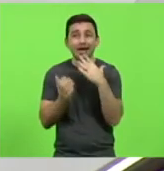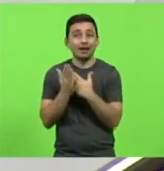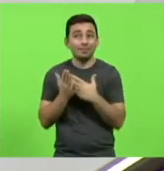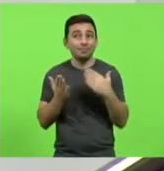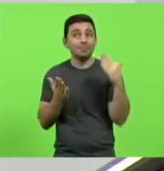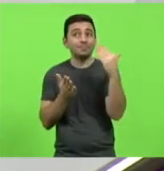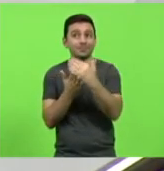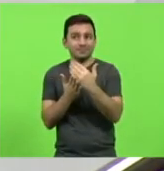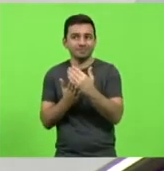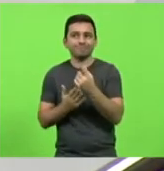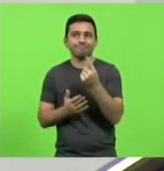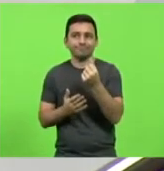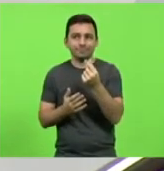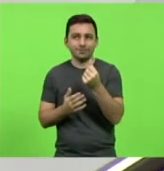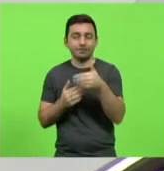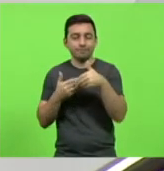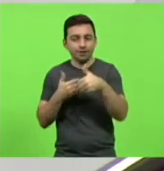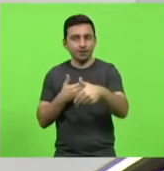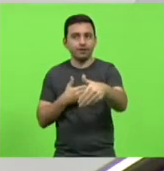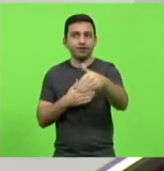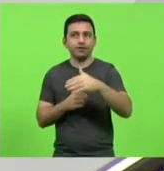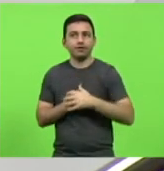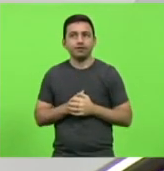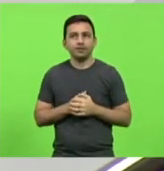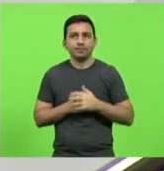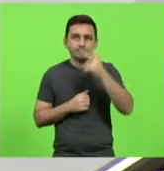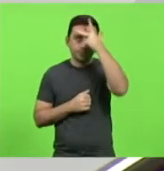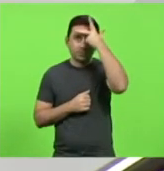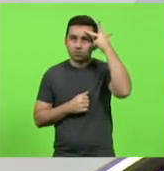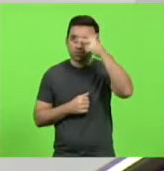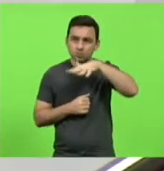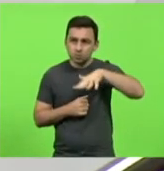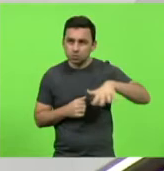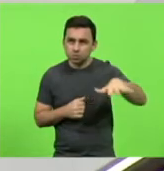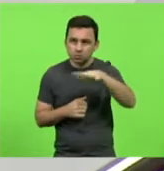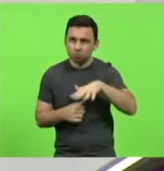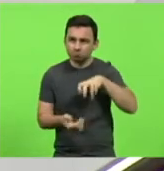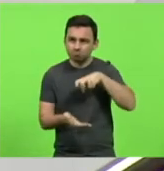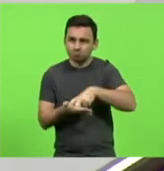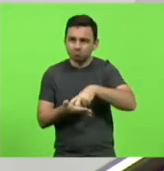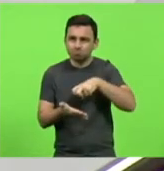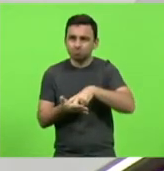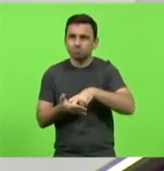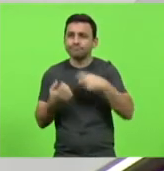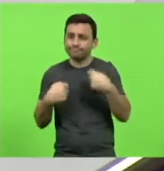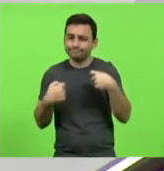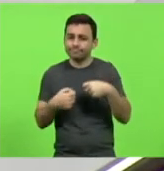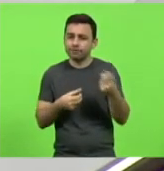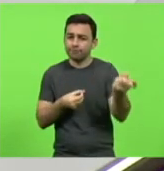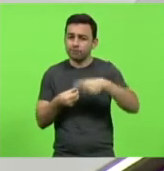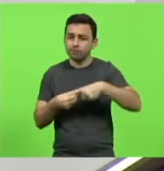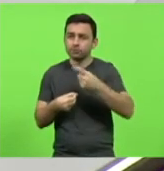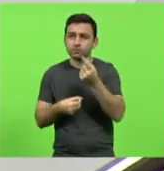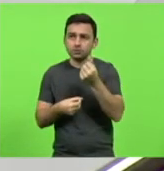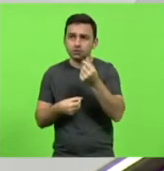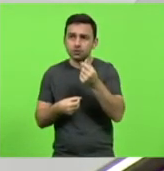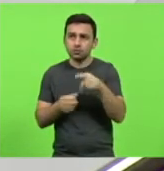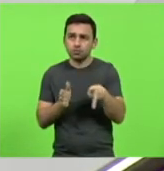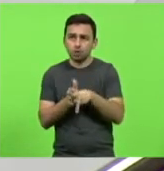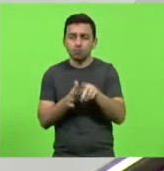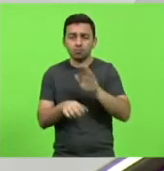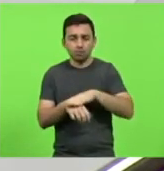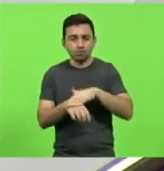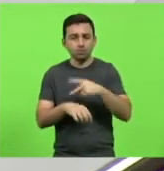que deve retornar. E que as pessoas que assim forem punidas, devolvam para o Estado, através do seu patrimônio, esse